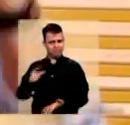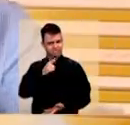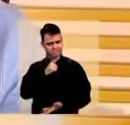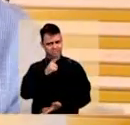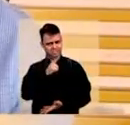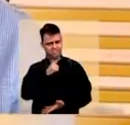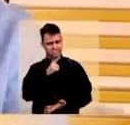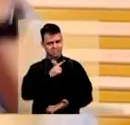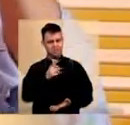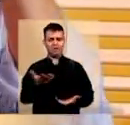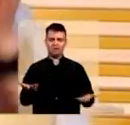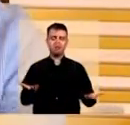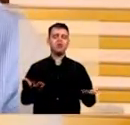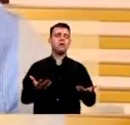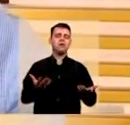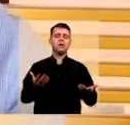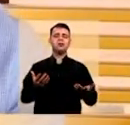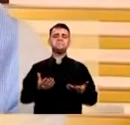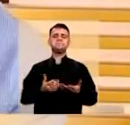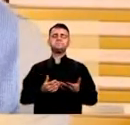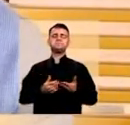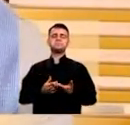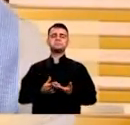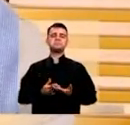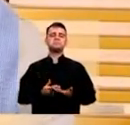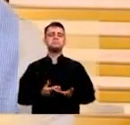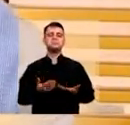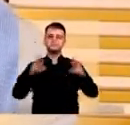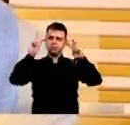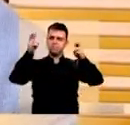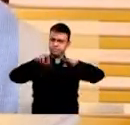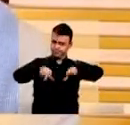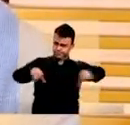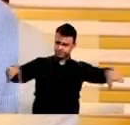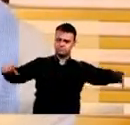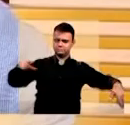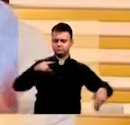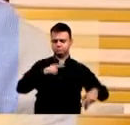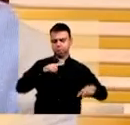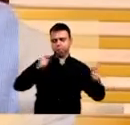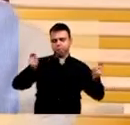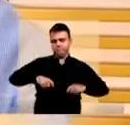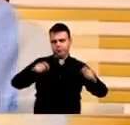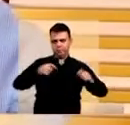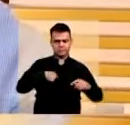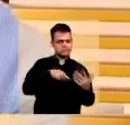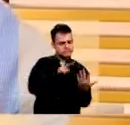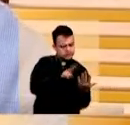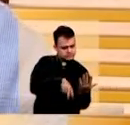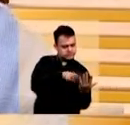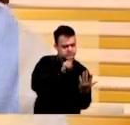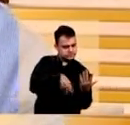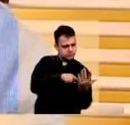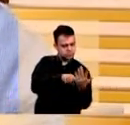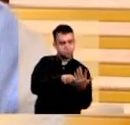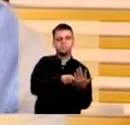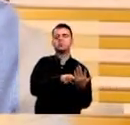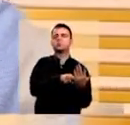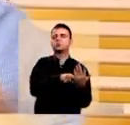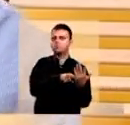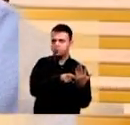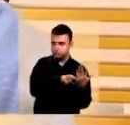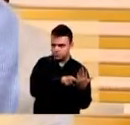né? Iluminado e tal, né? Mas você, dos vários temas. E você, se você ler bem Shakespeare, você